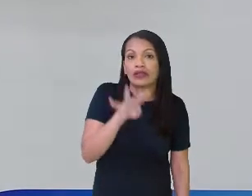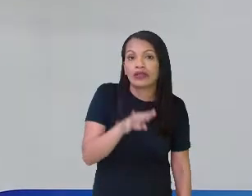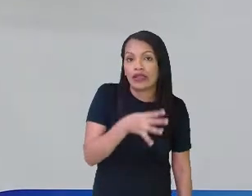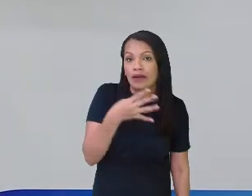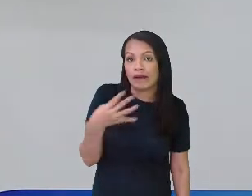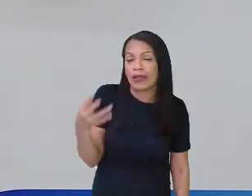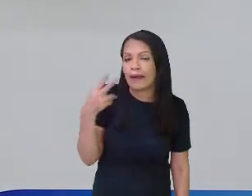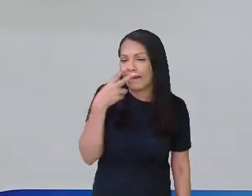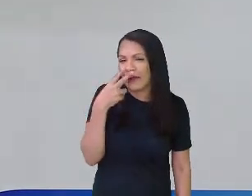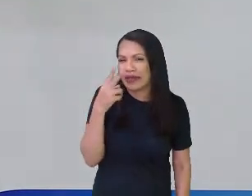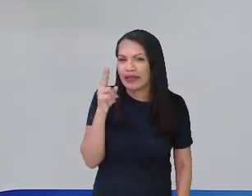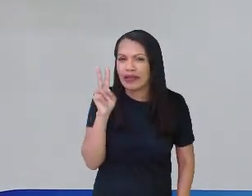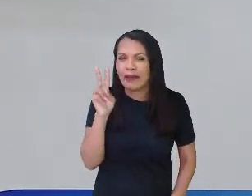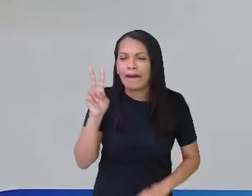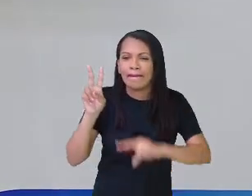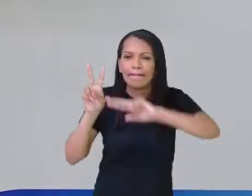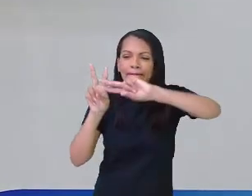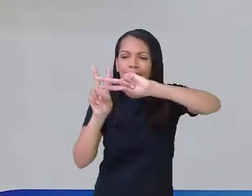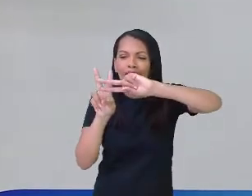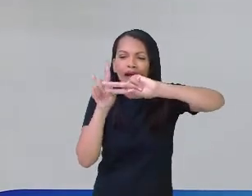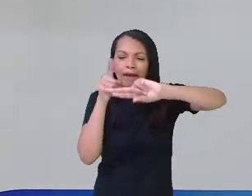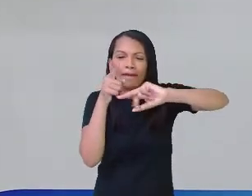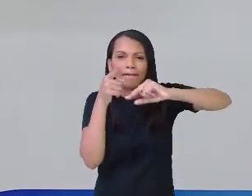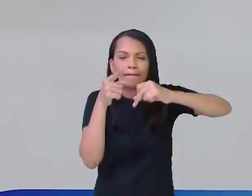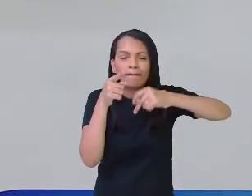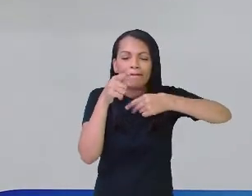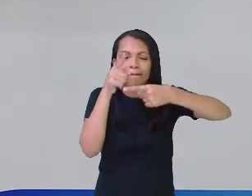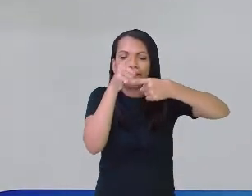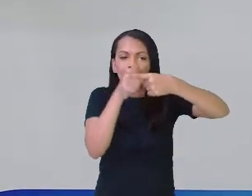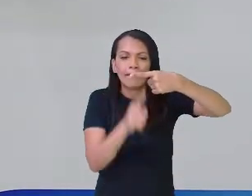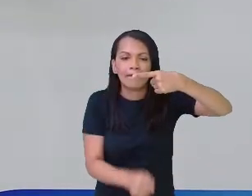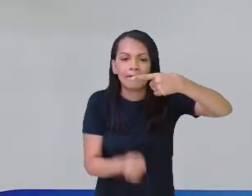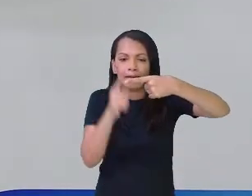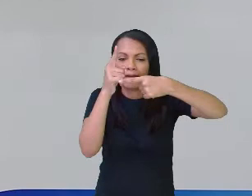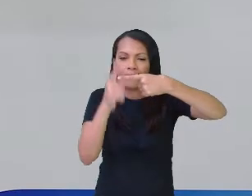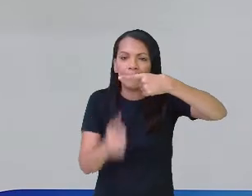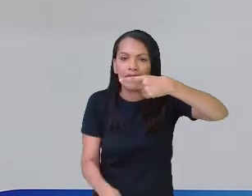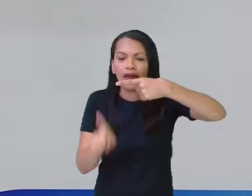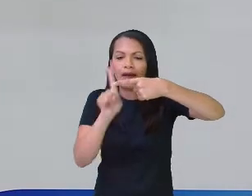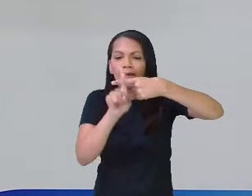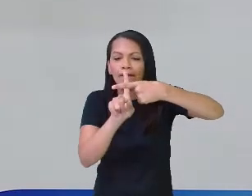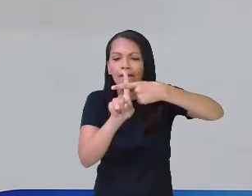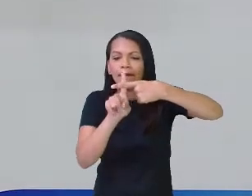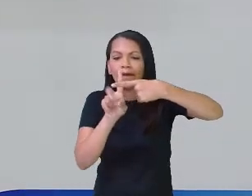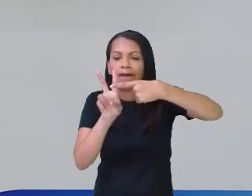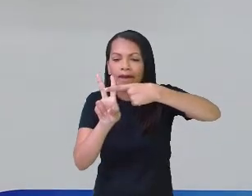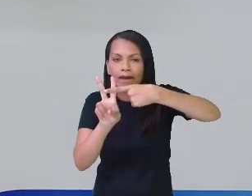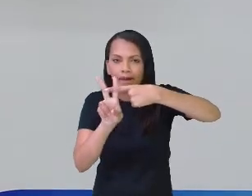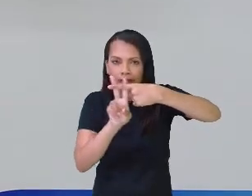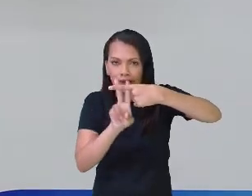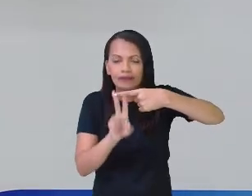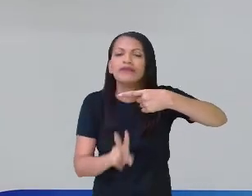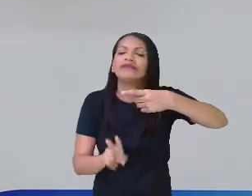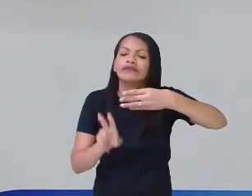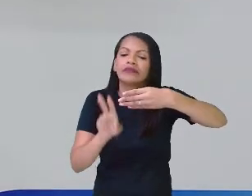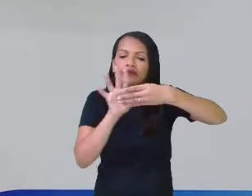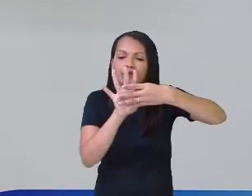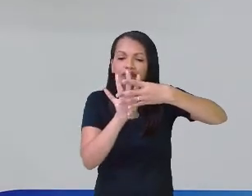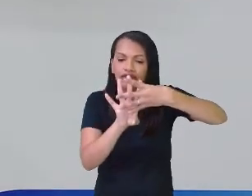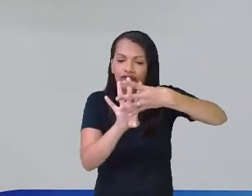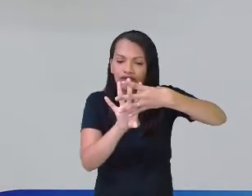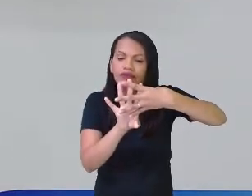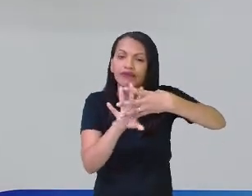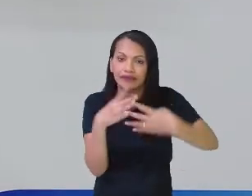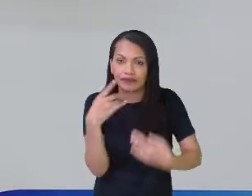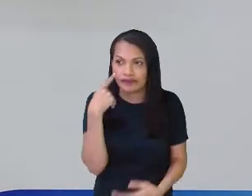gradezinha, né? Onde eu vou colocar o meu título e vou colocar as minhas informações. Já o gráfico não, né? O gráfico a